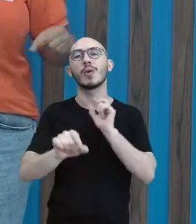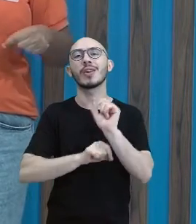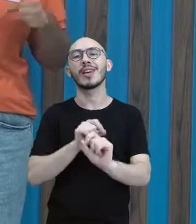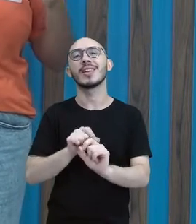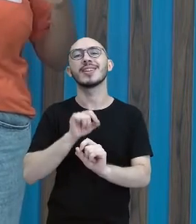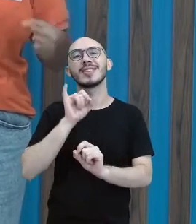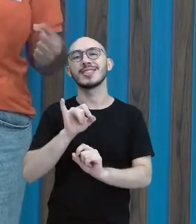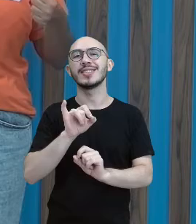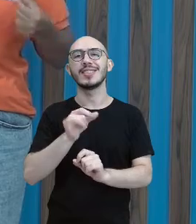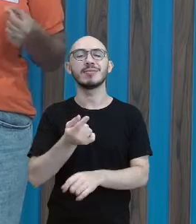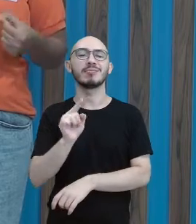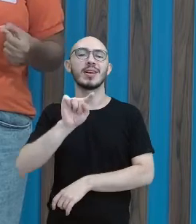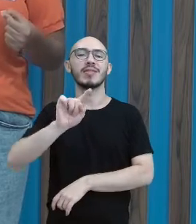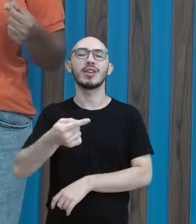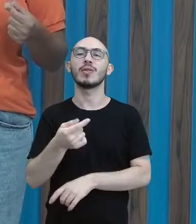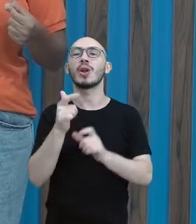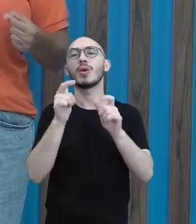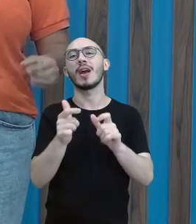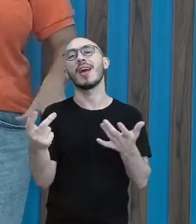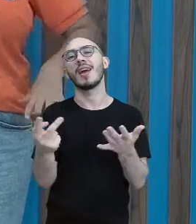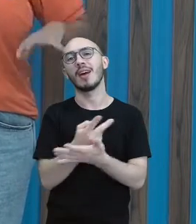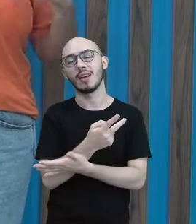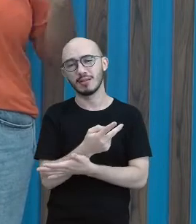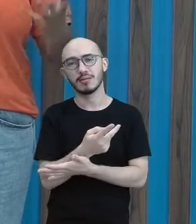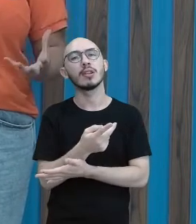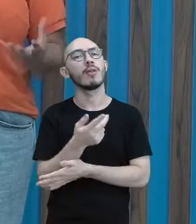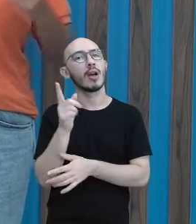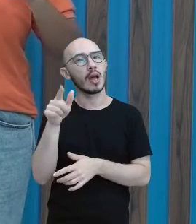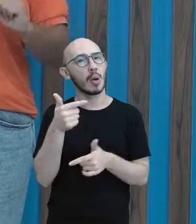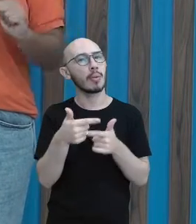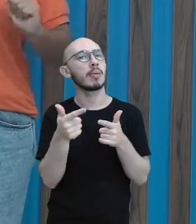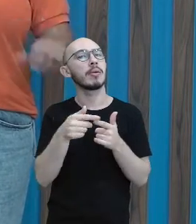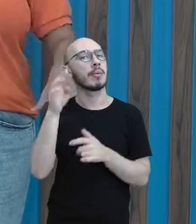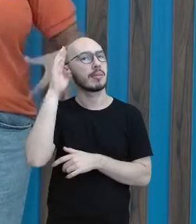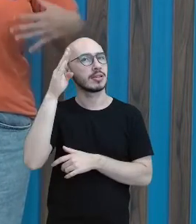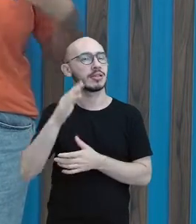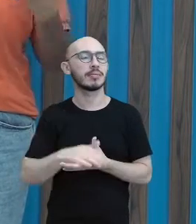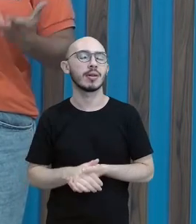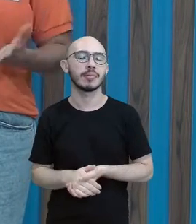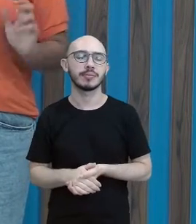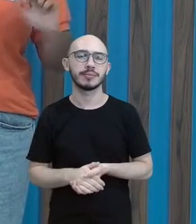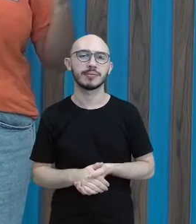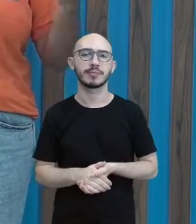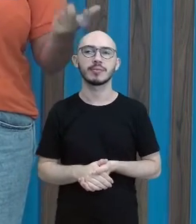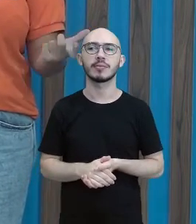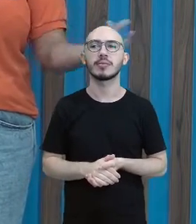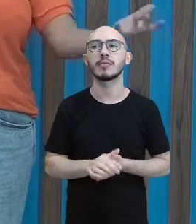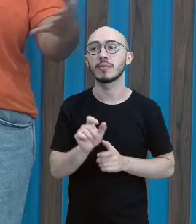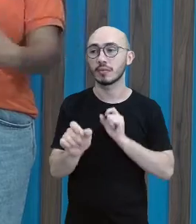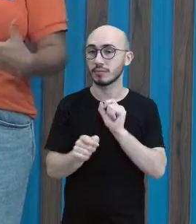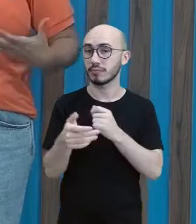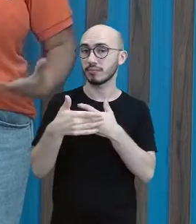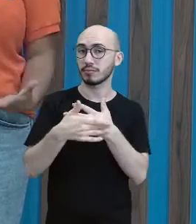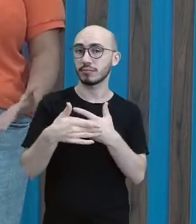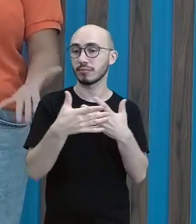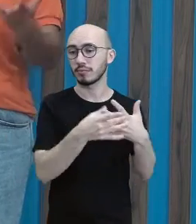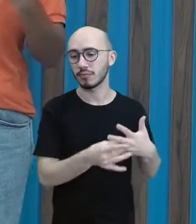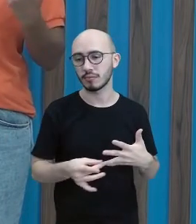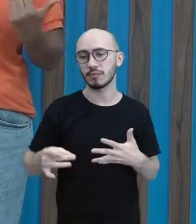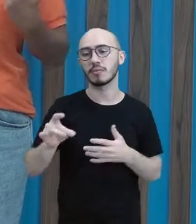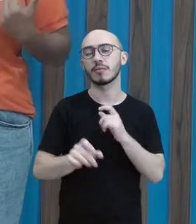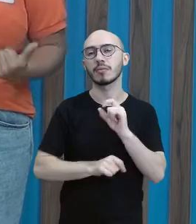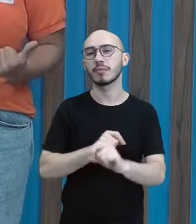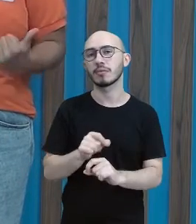está em um lugar que ela não deveria estar. Então, o maior problema de sentido e sintático com o uso da vírgula